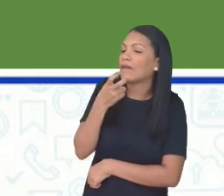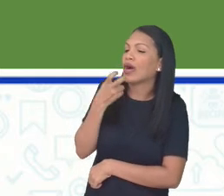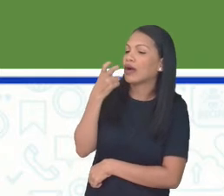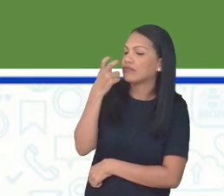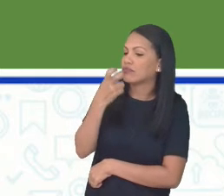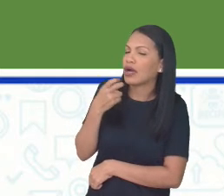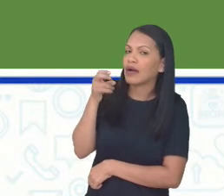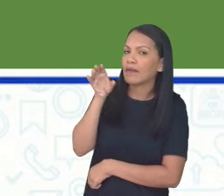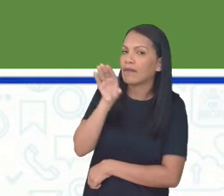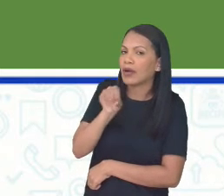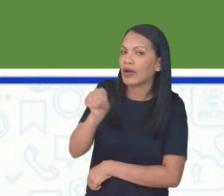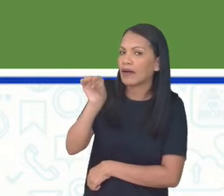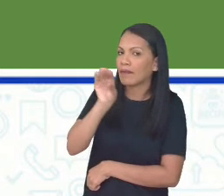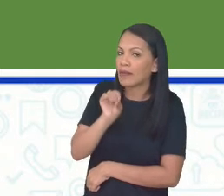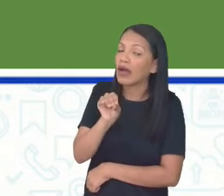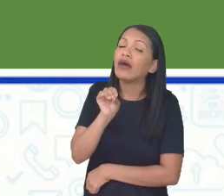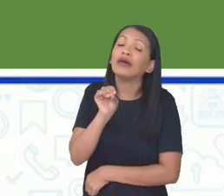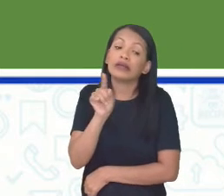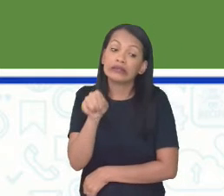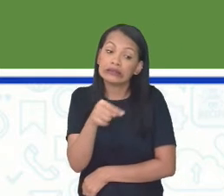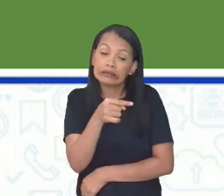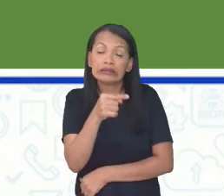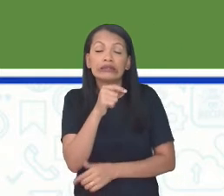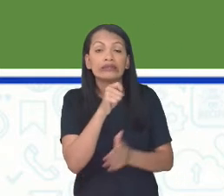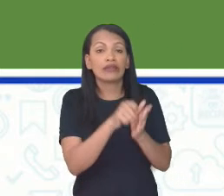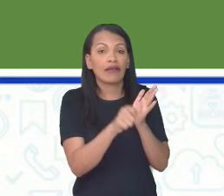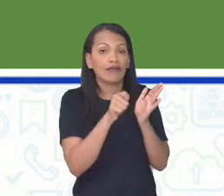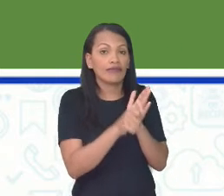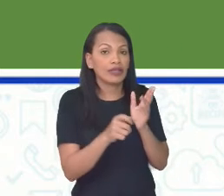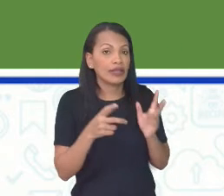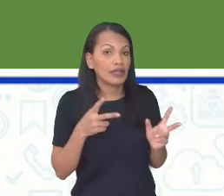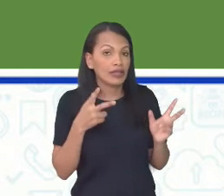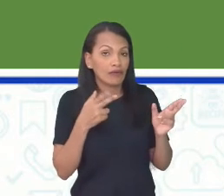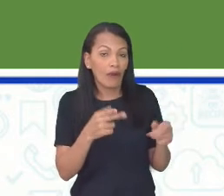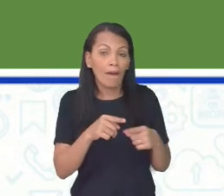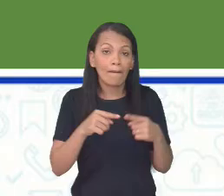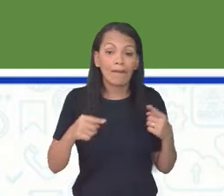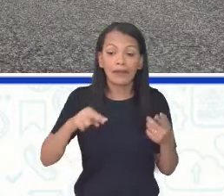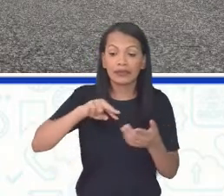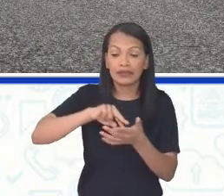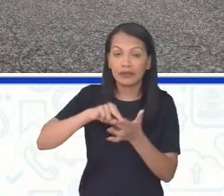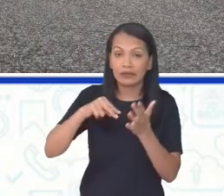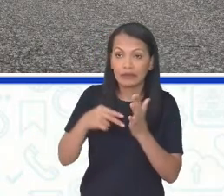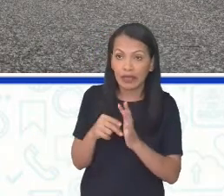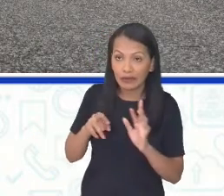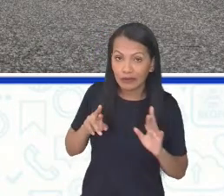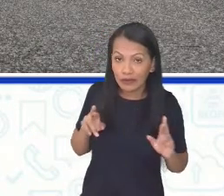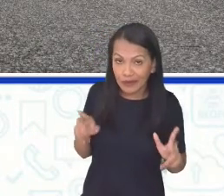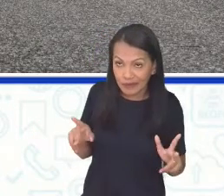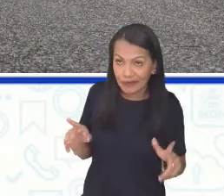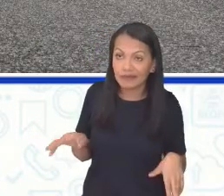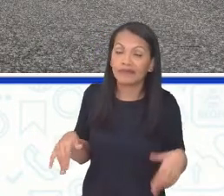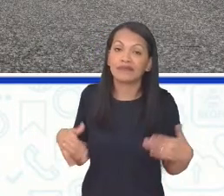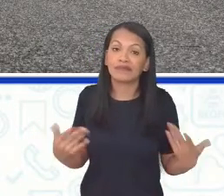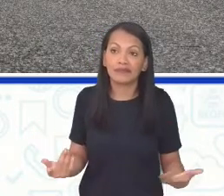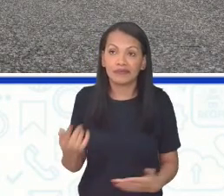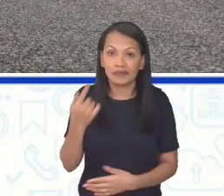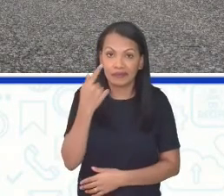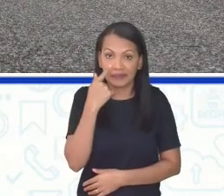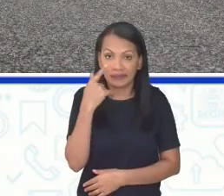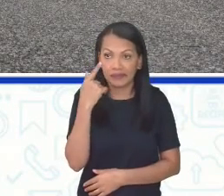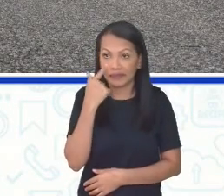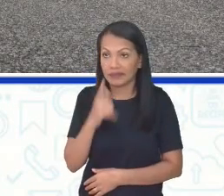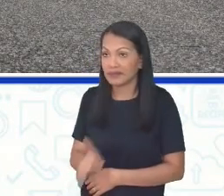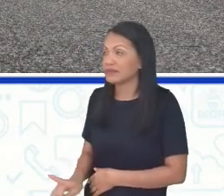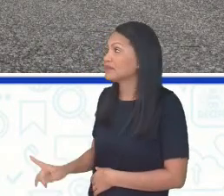e grafia iguais, mas com significados diferentes. Então, vejam só